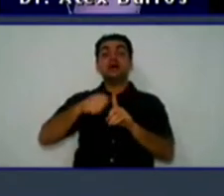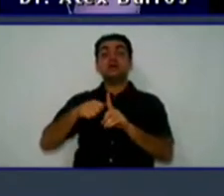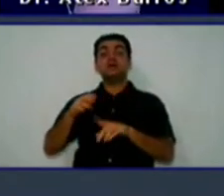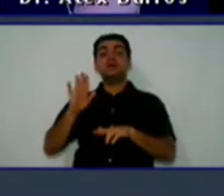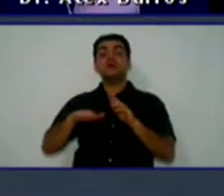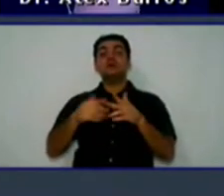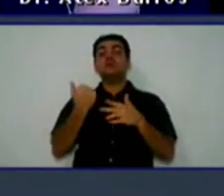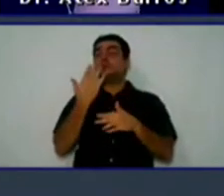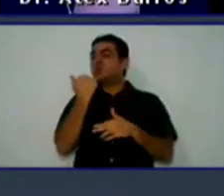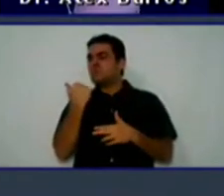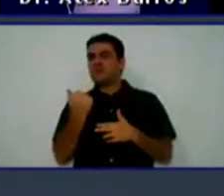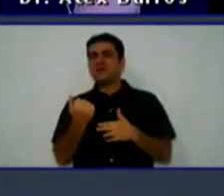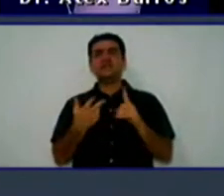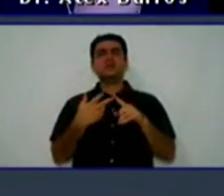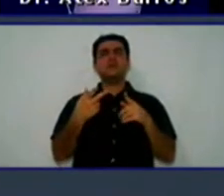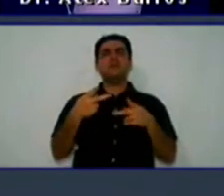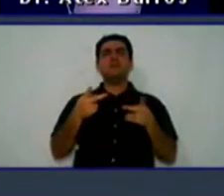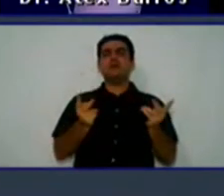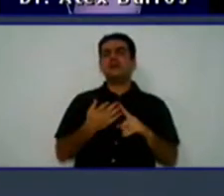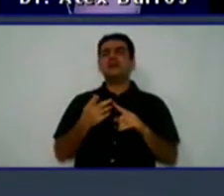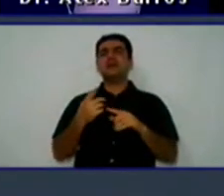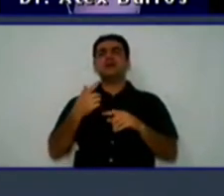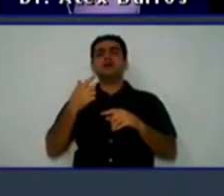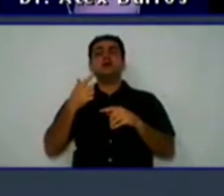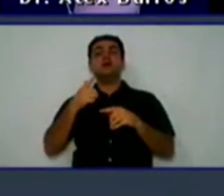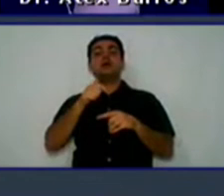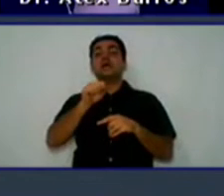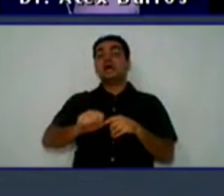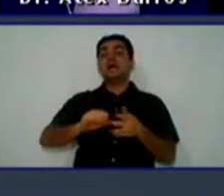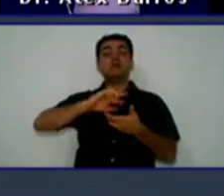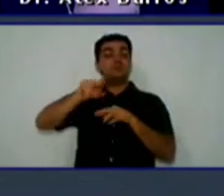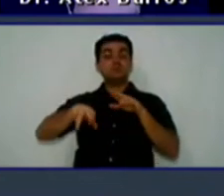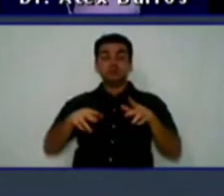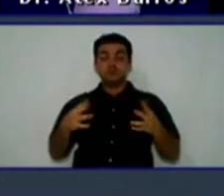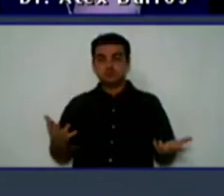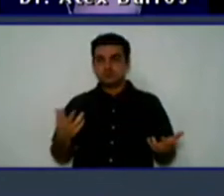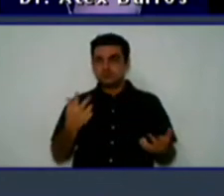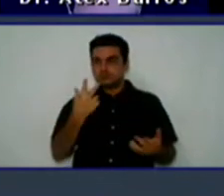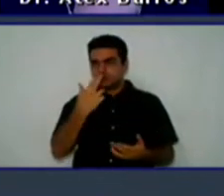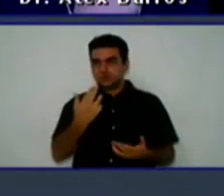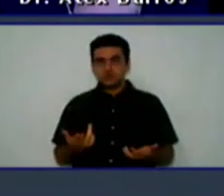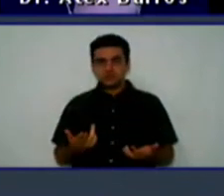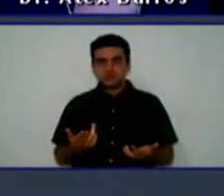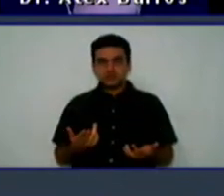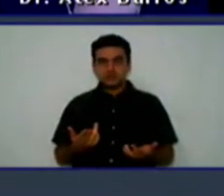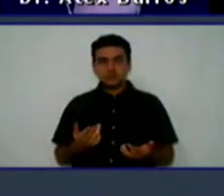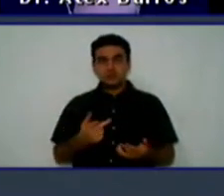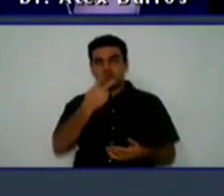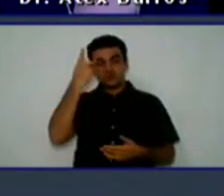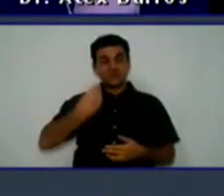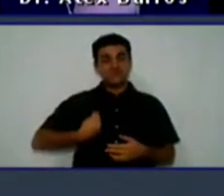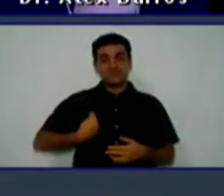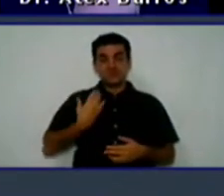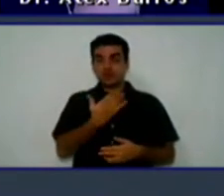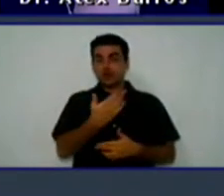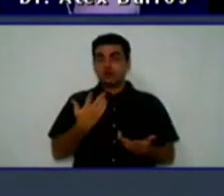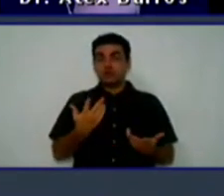gêneros alimentícios, panelas, gás de cozinha, tudo que demonstraria realmente indícios que pessoas habitavam o